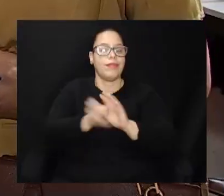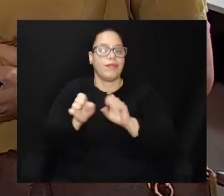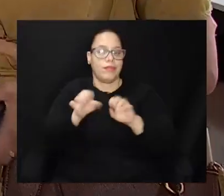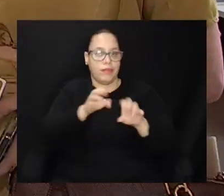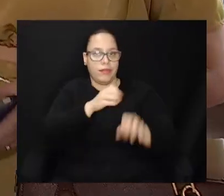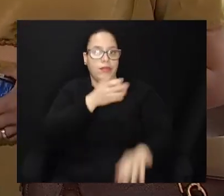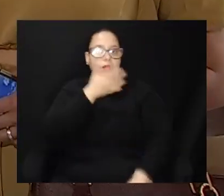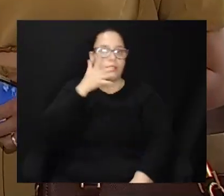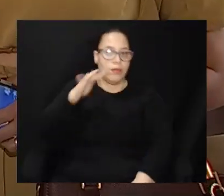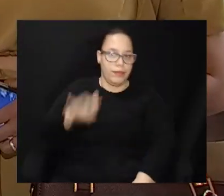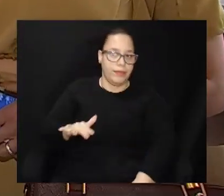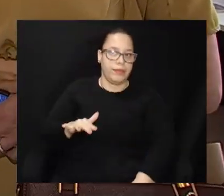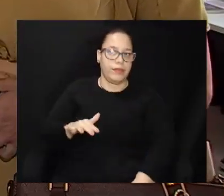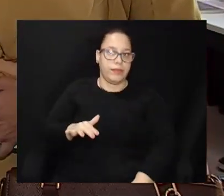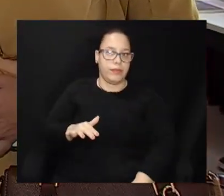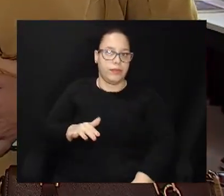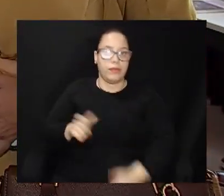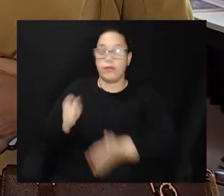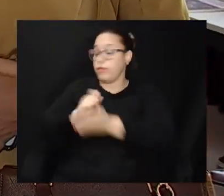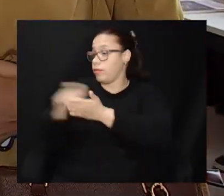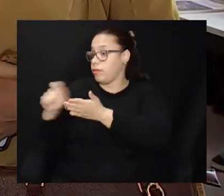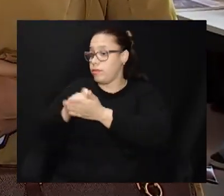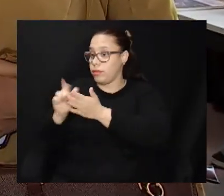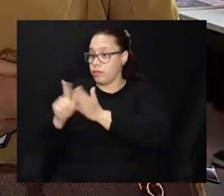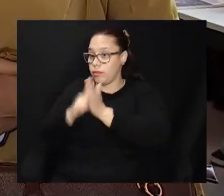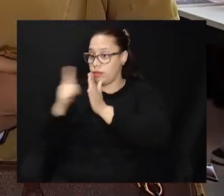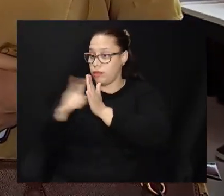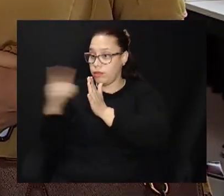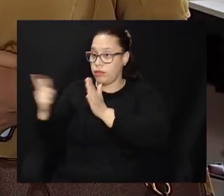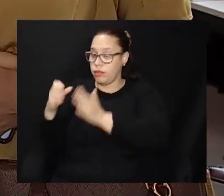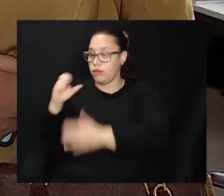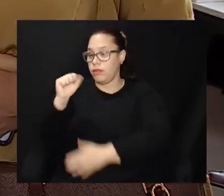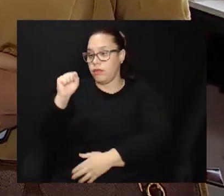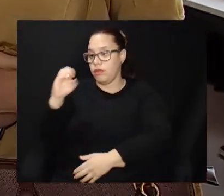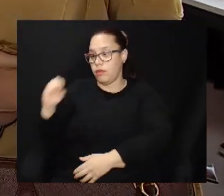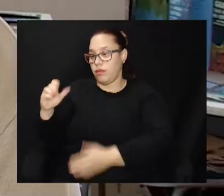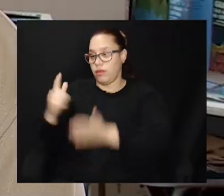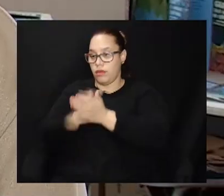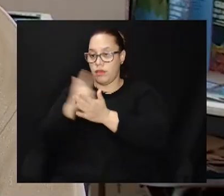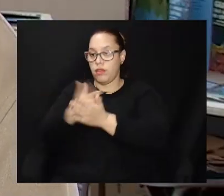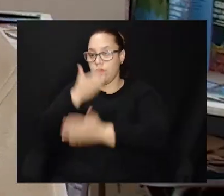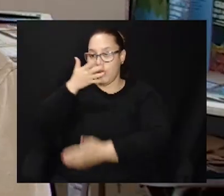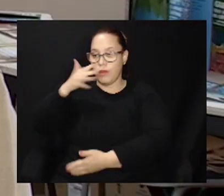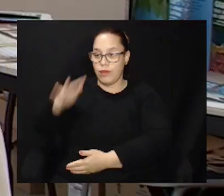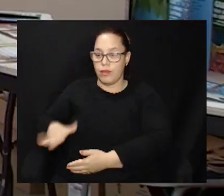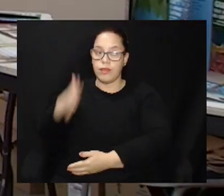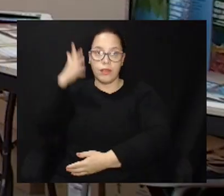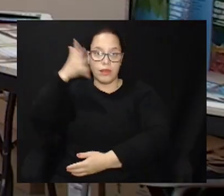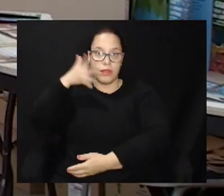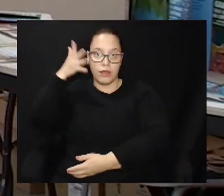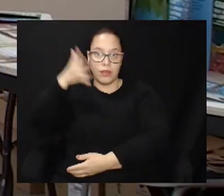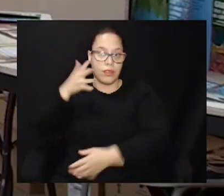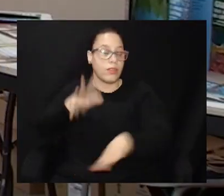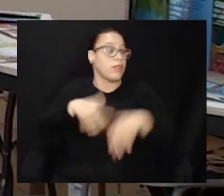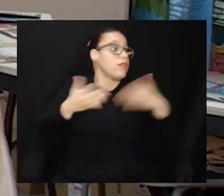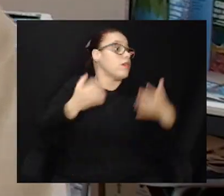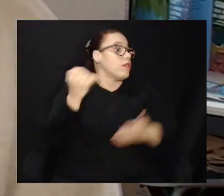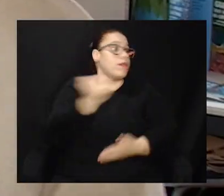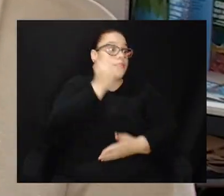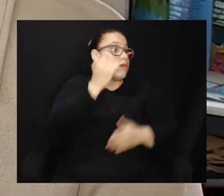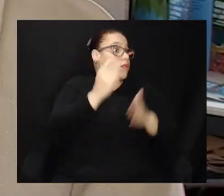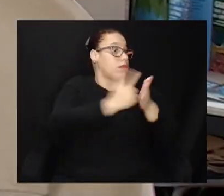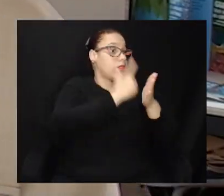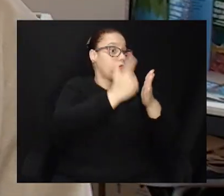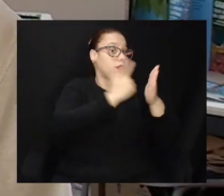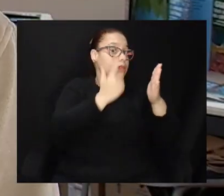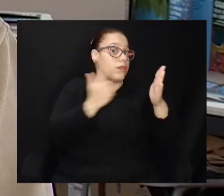crianças. O autor da coleção, que escreveu mais de 80 livros infantis, deu uma palestra. Qual a importância dessa coleção para a formação dos